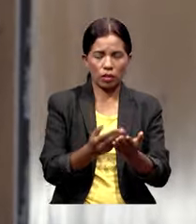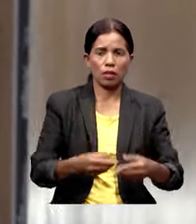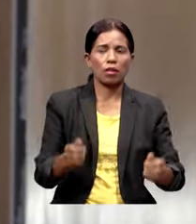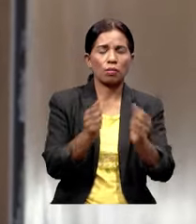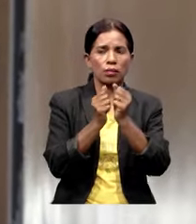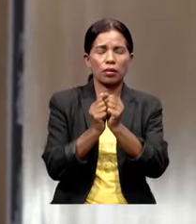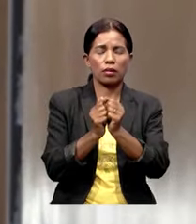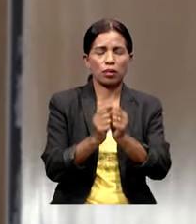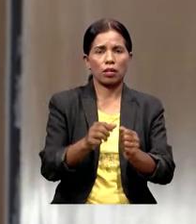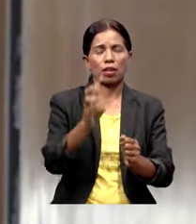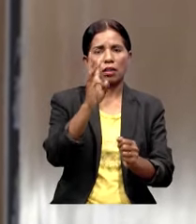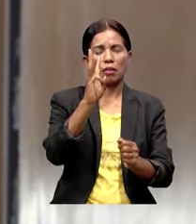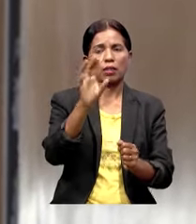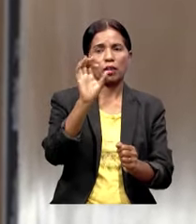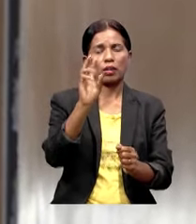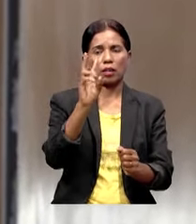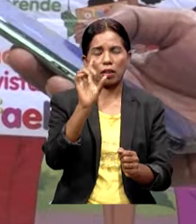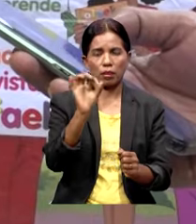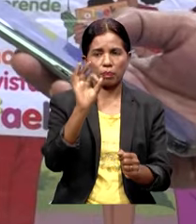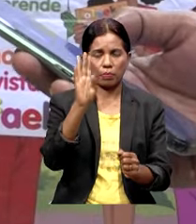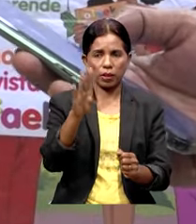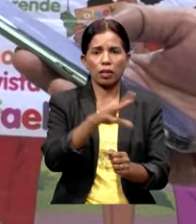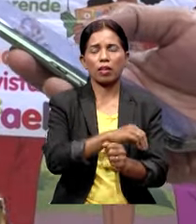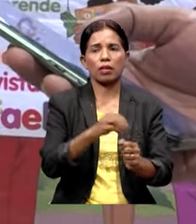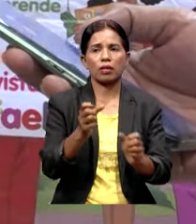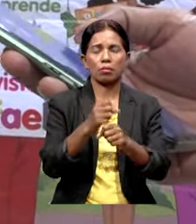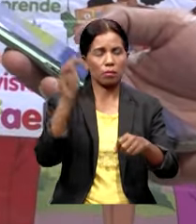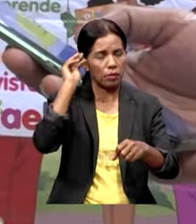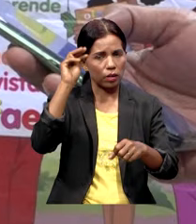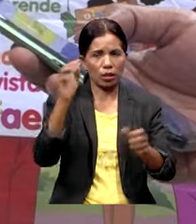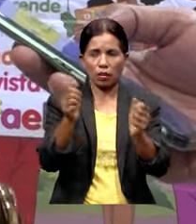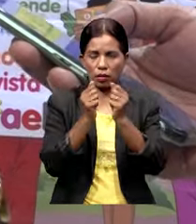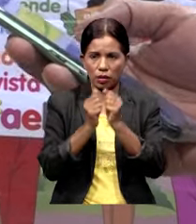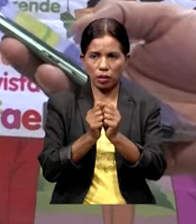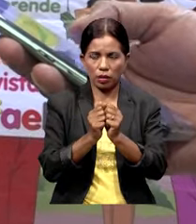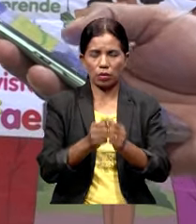ko WFP ho ministério relevante tolu ne se halo formação ba